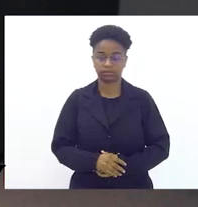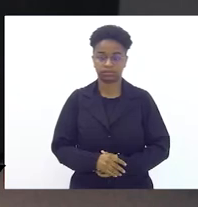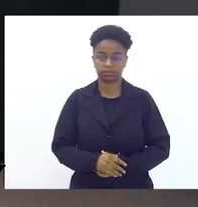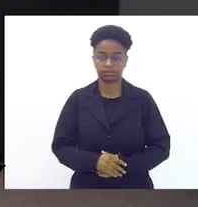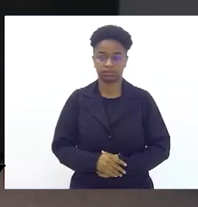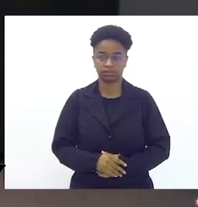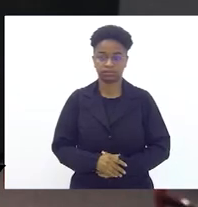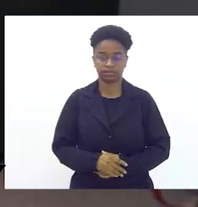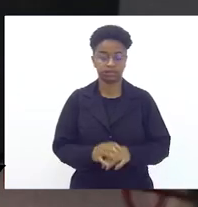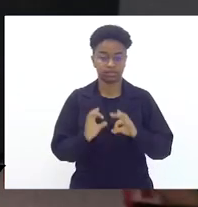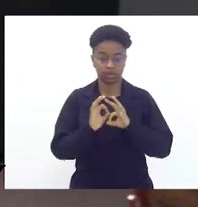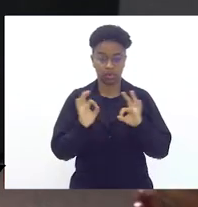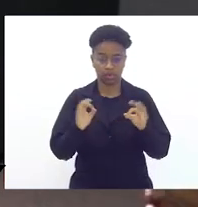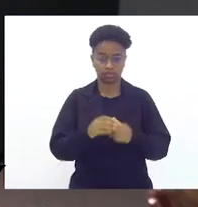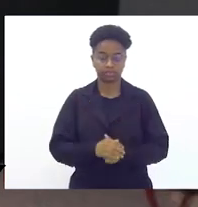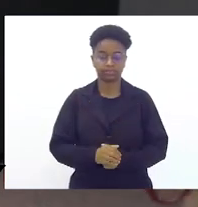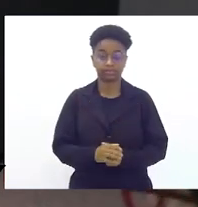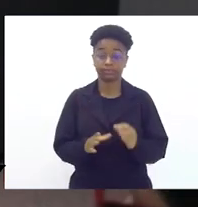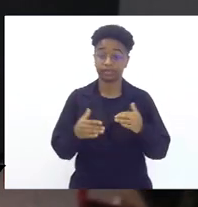bem então